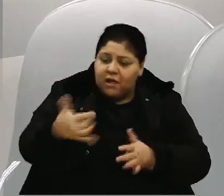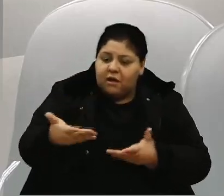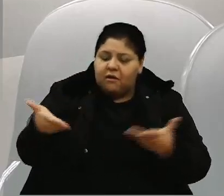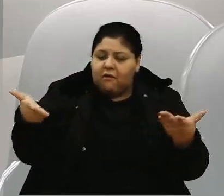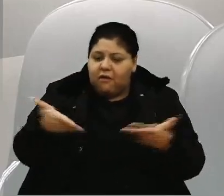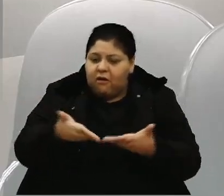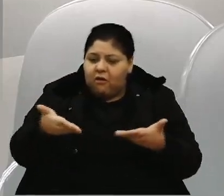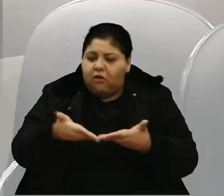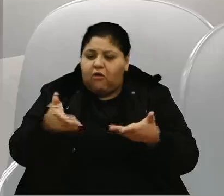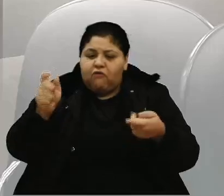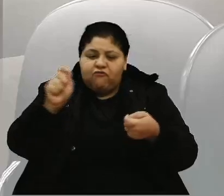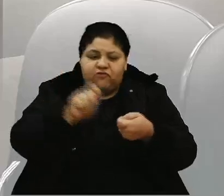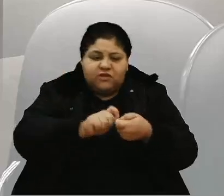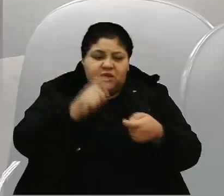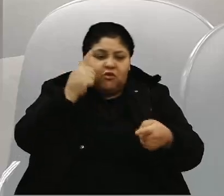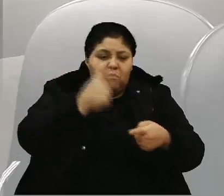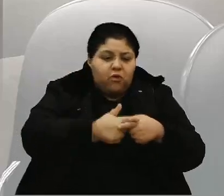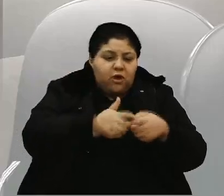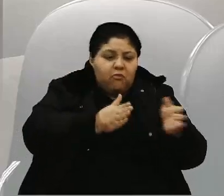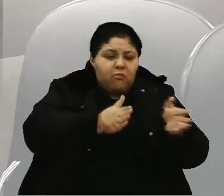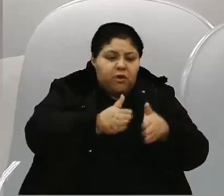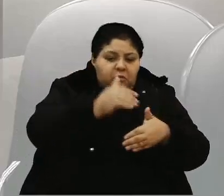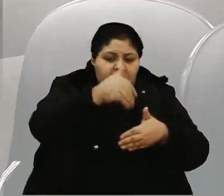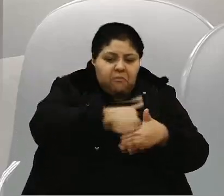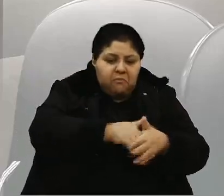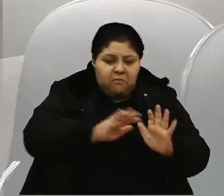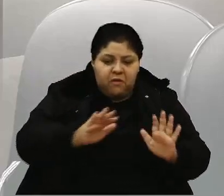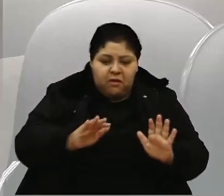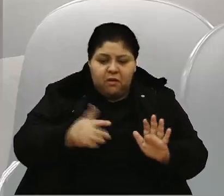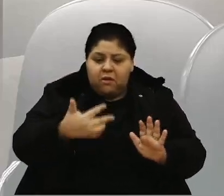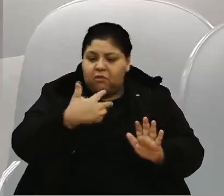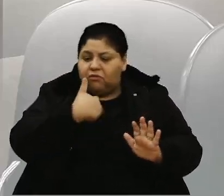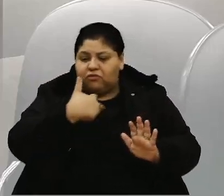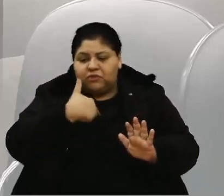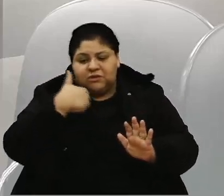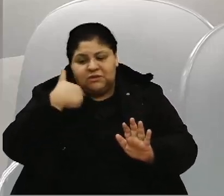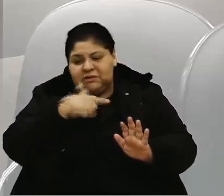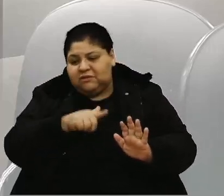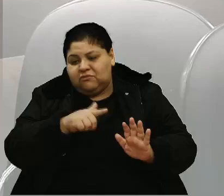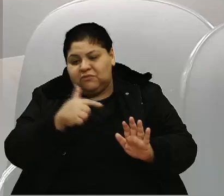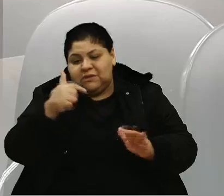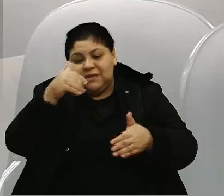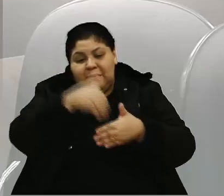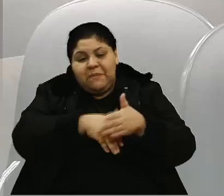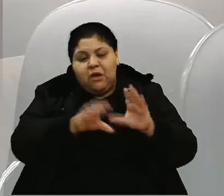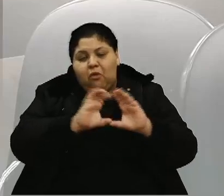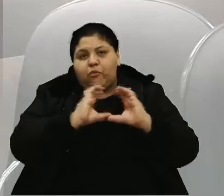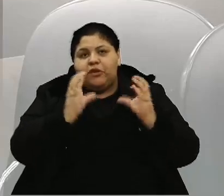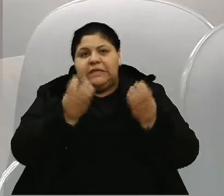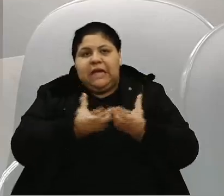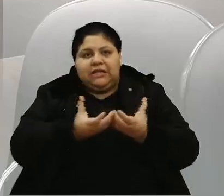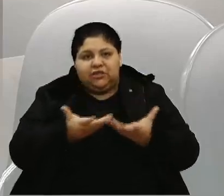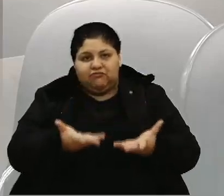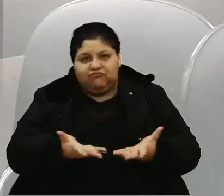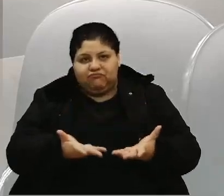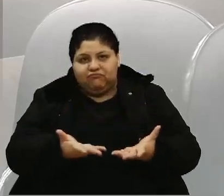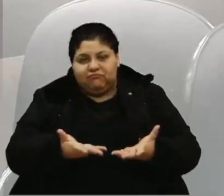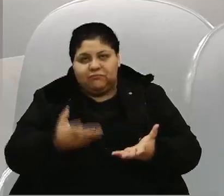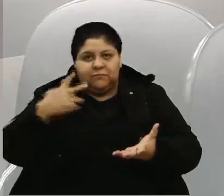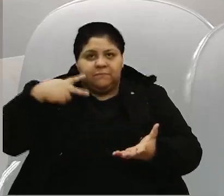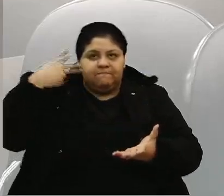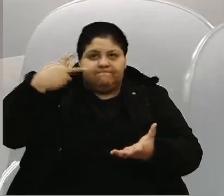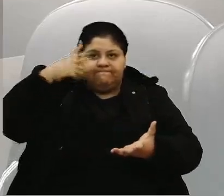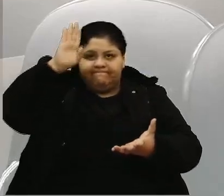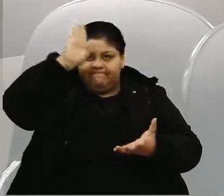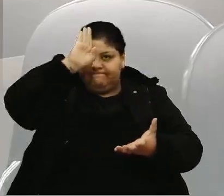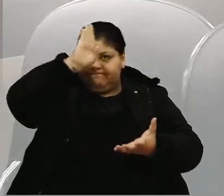agora fizeram isso porque no ano eleitoral eu nem estou podendo fazer isso na minha comunidade. Quando o vereador Bressan